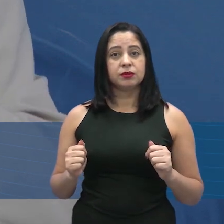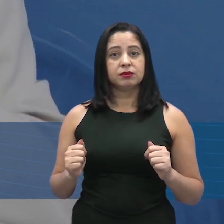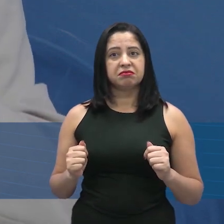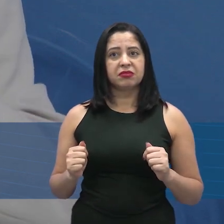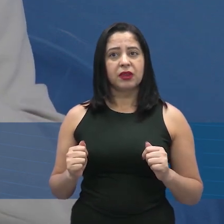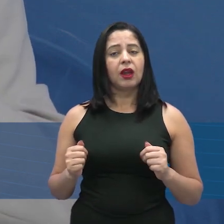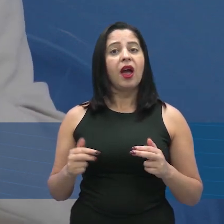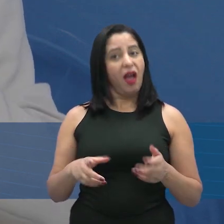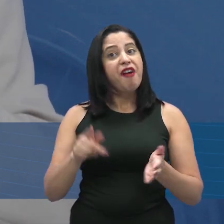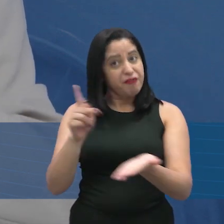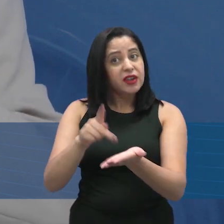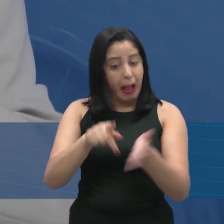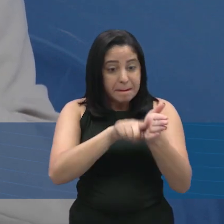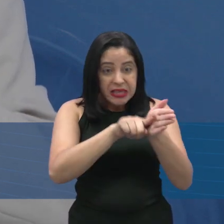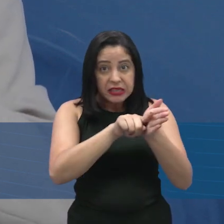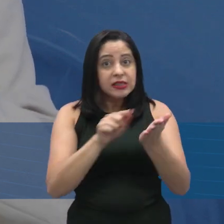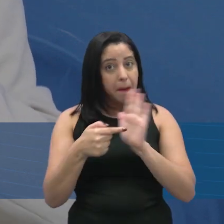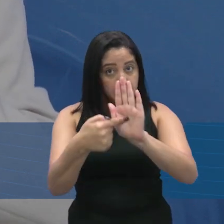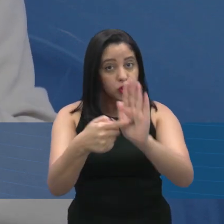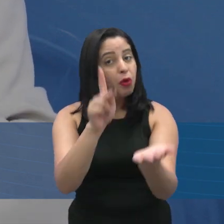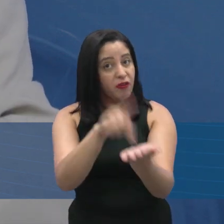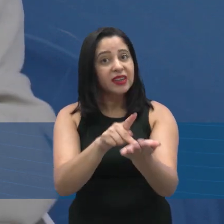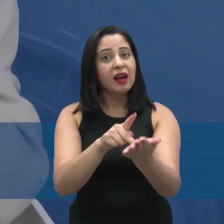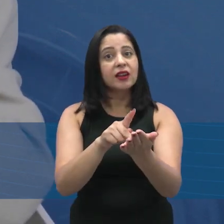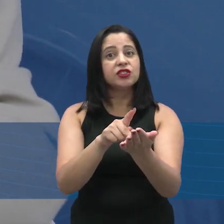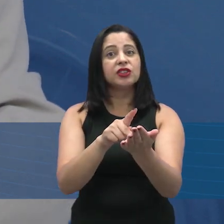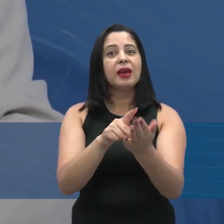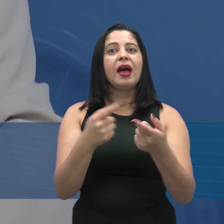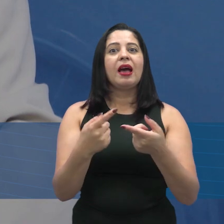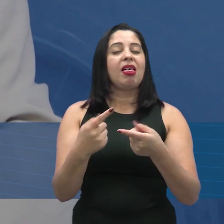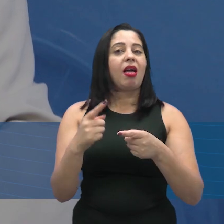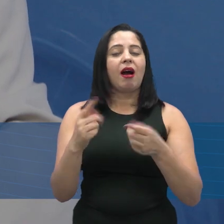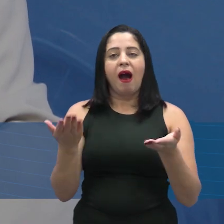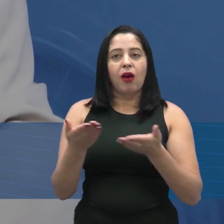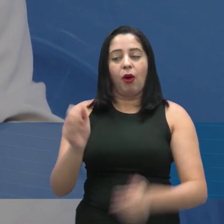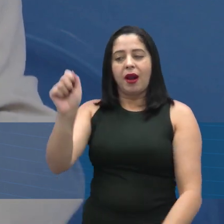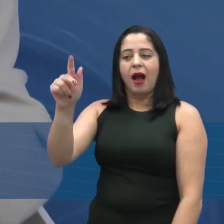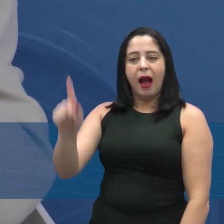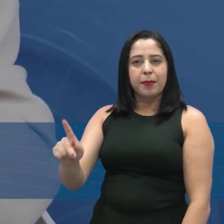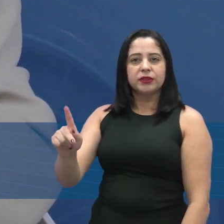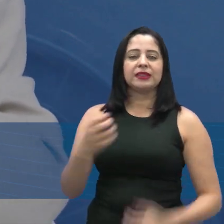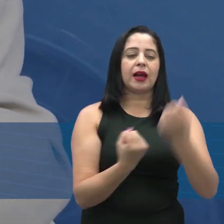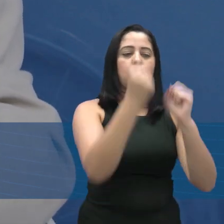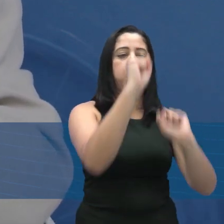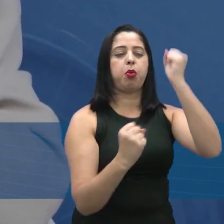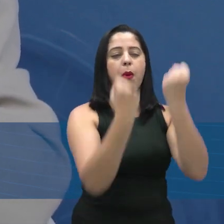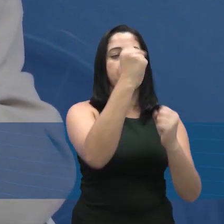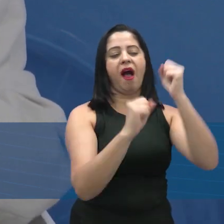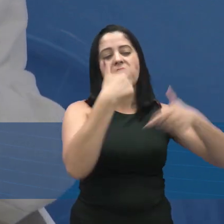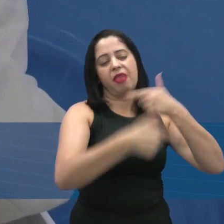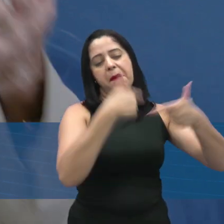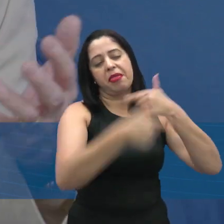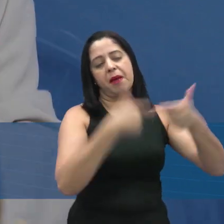me surpreende, é isso mesmo. Depois que você se aposenta, que você deixou a sua vida ativa na indústria, no setor